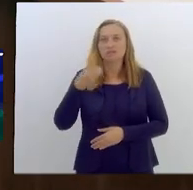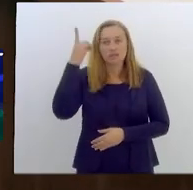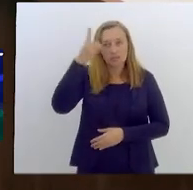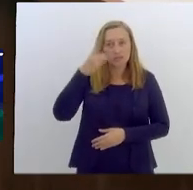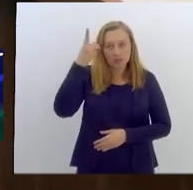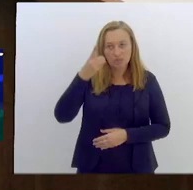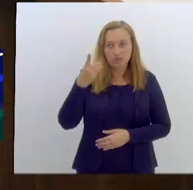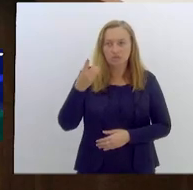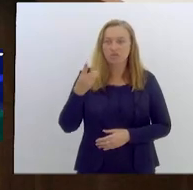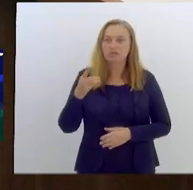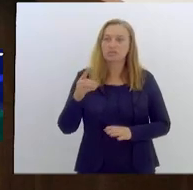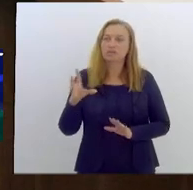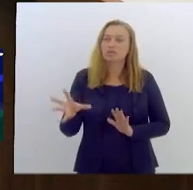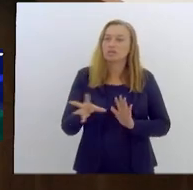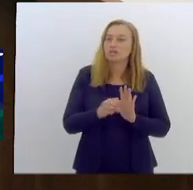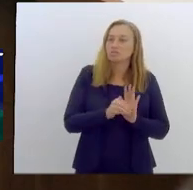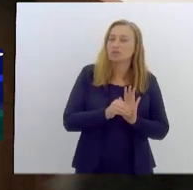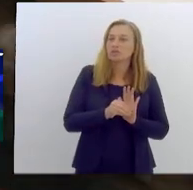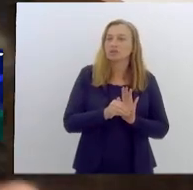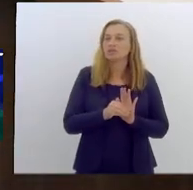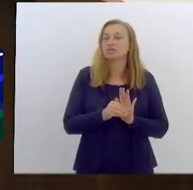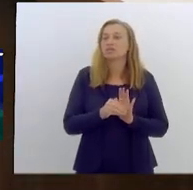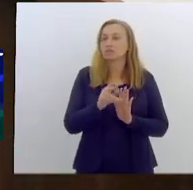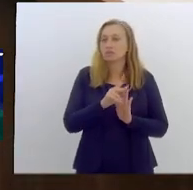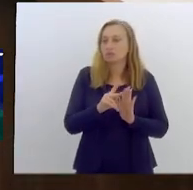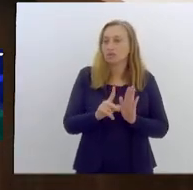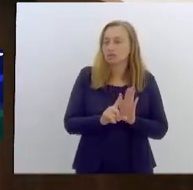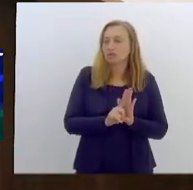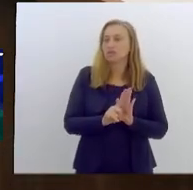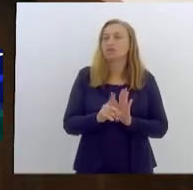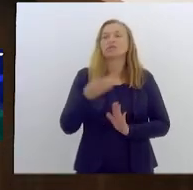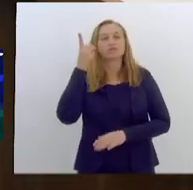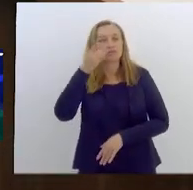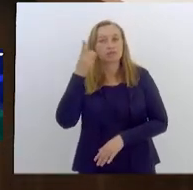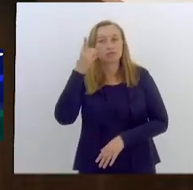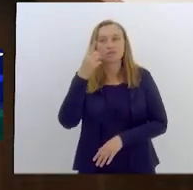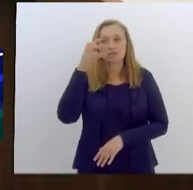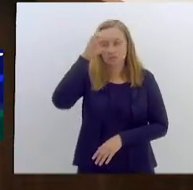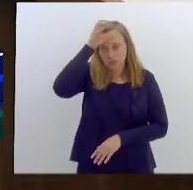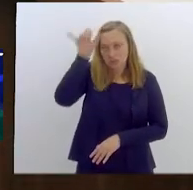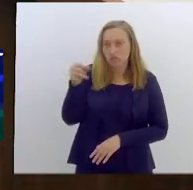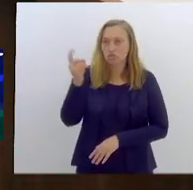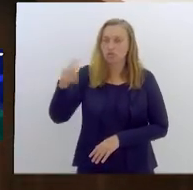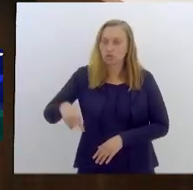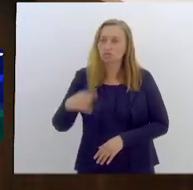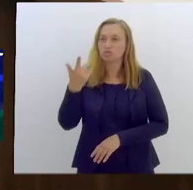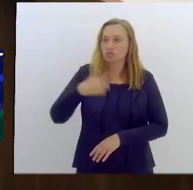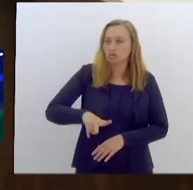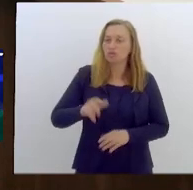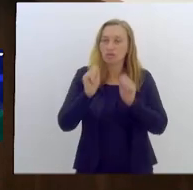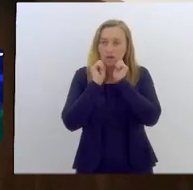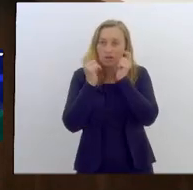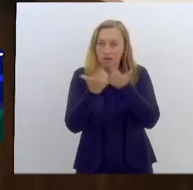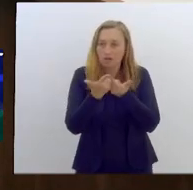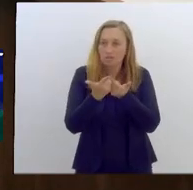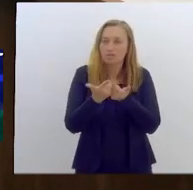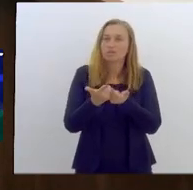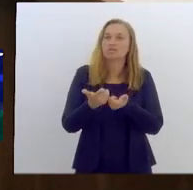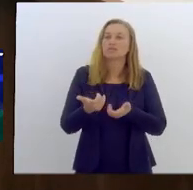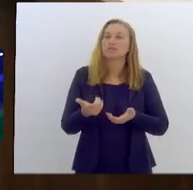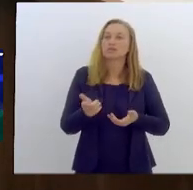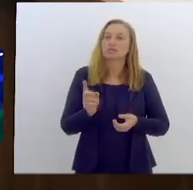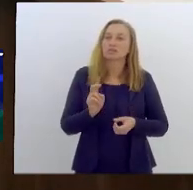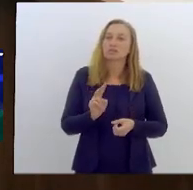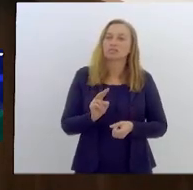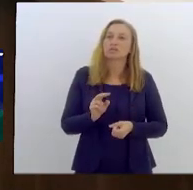deputadas que emendaram o projeto. E daqui, deputada Tia Ju, novamente a Alerj se coloca na vanguarda